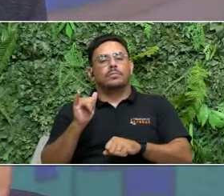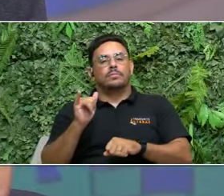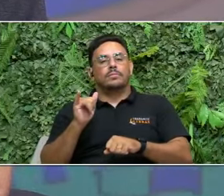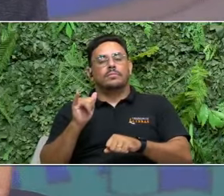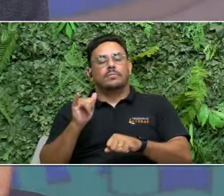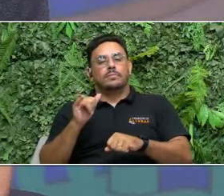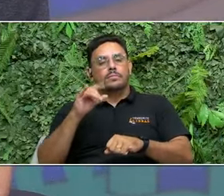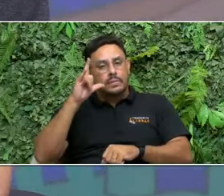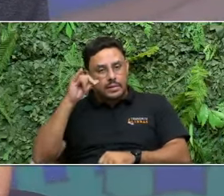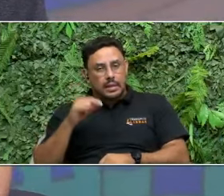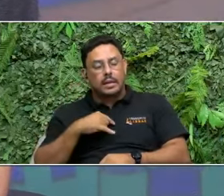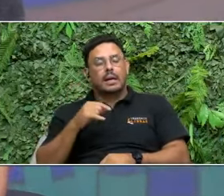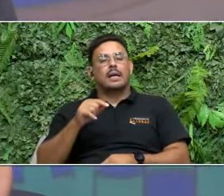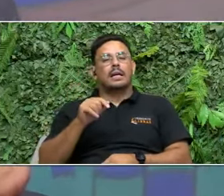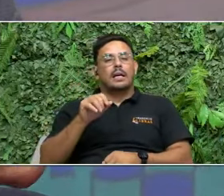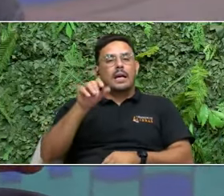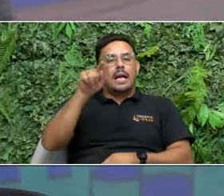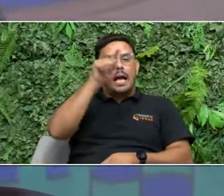@bg